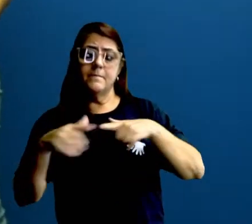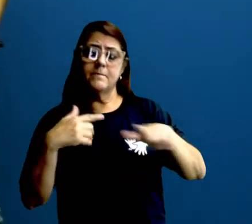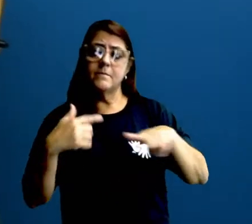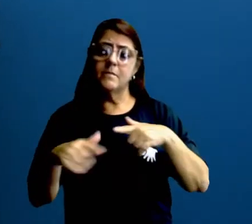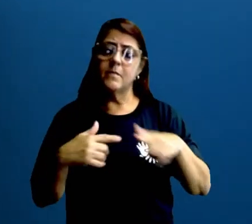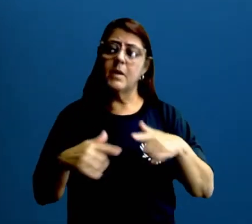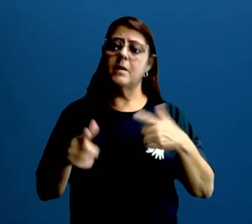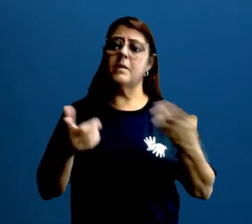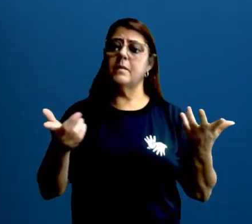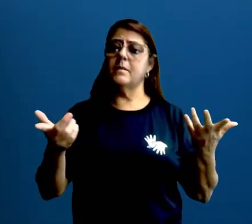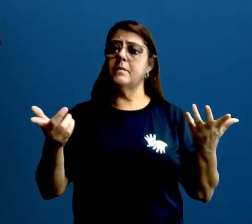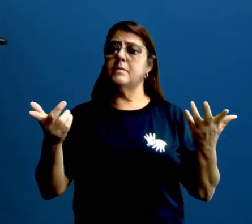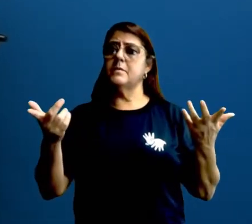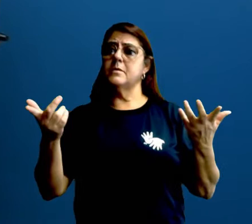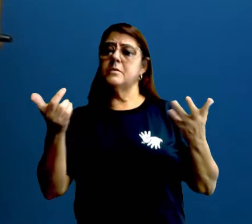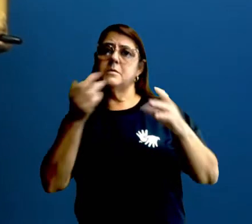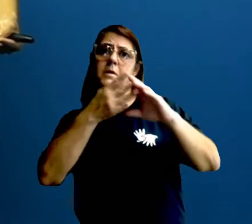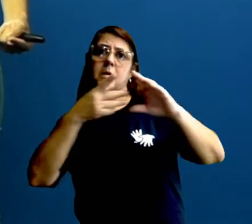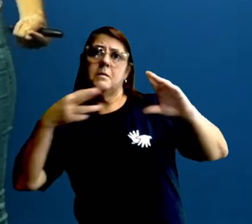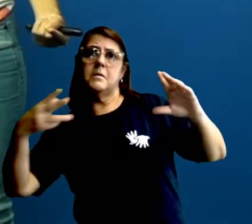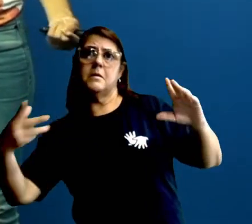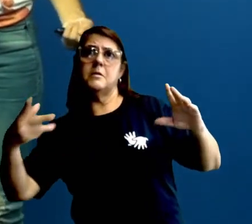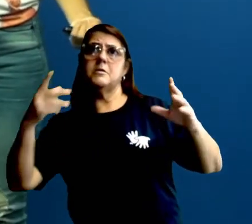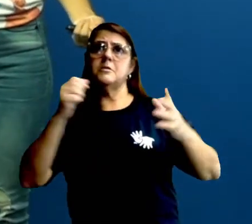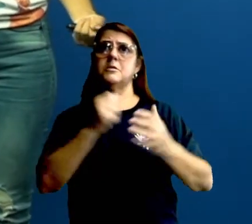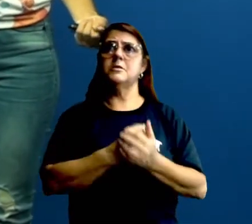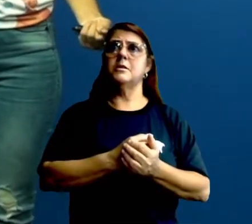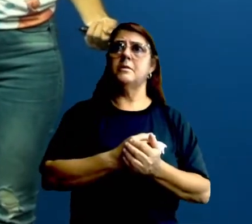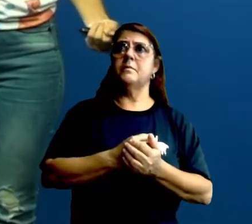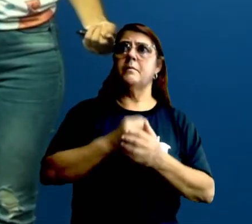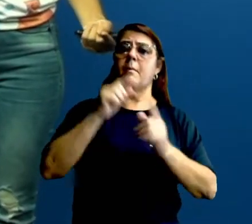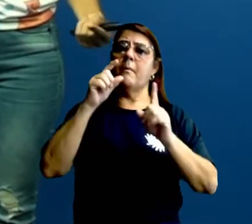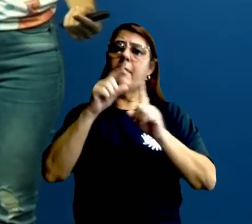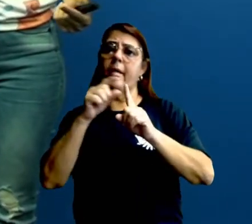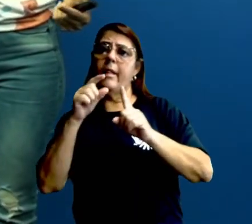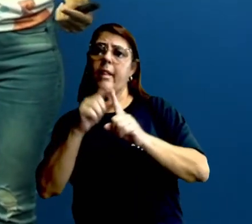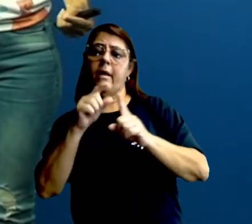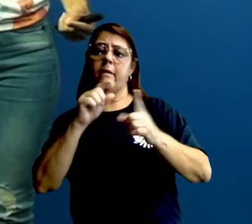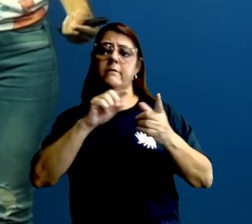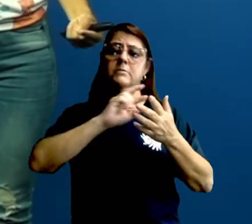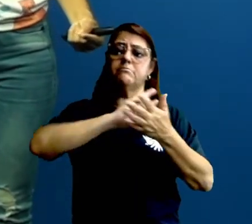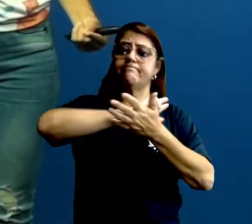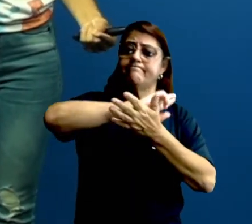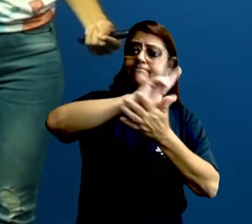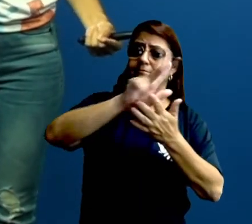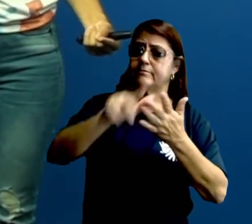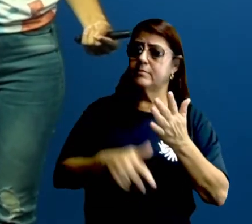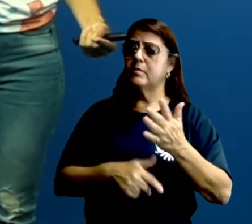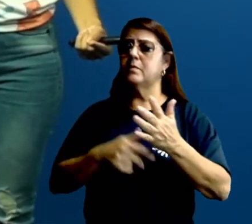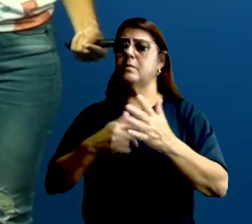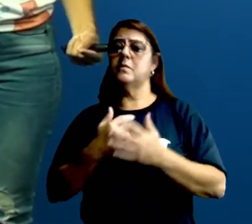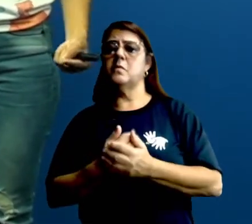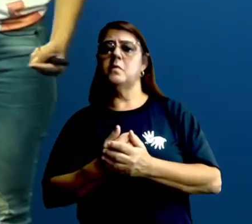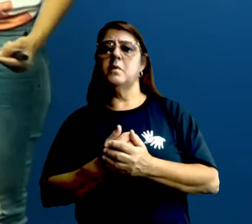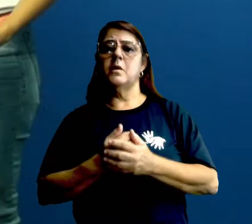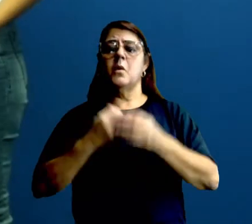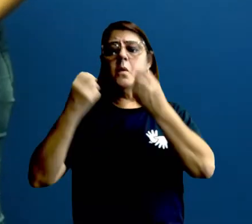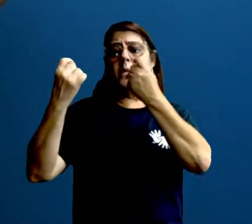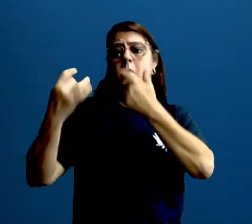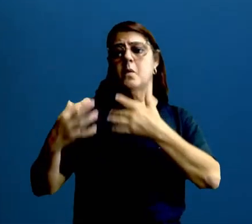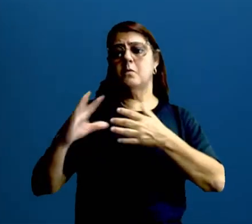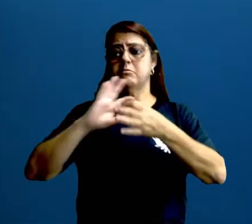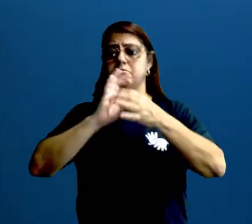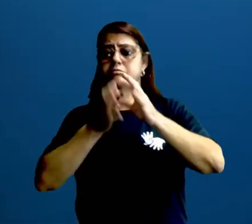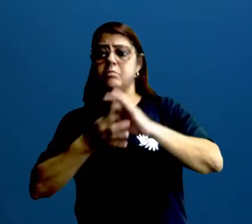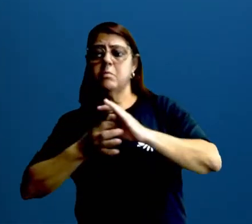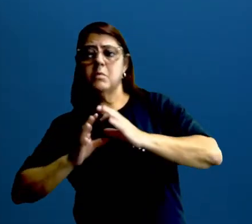empregos desse nome patrimônio, a gente vai compreender que, a depender do contexto em que ele está sendo falado,